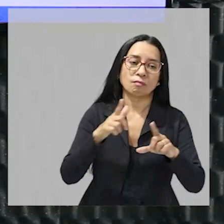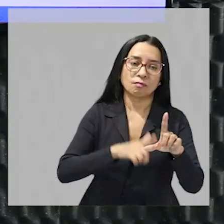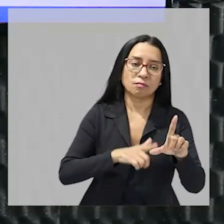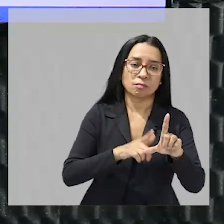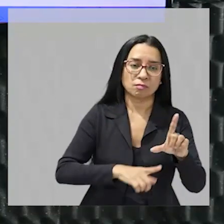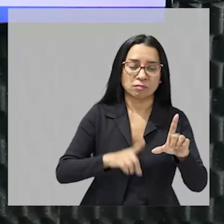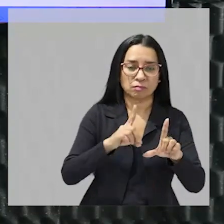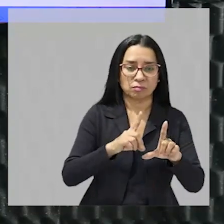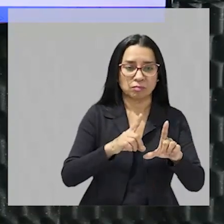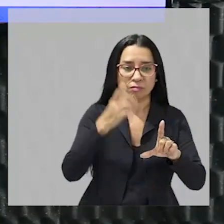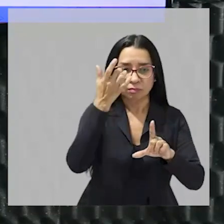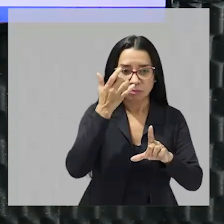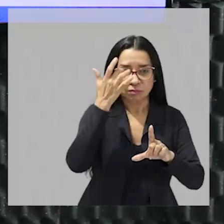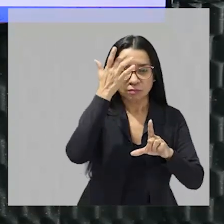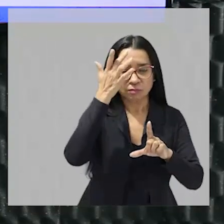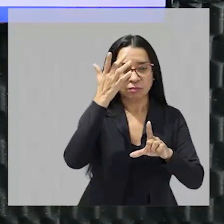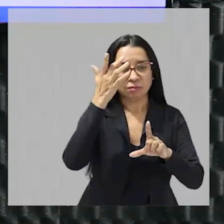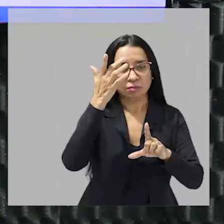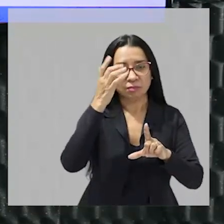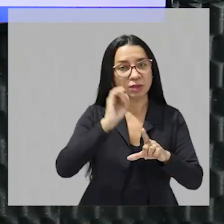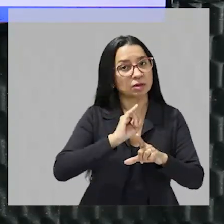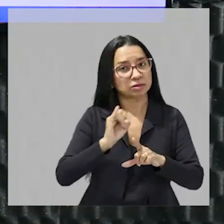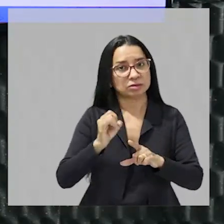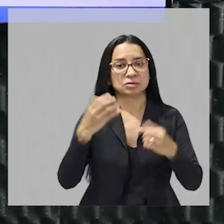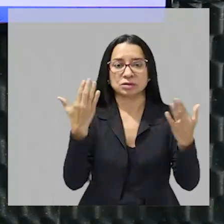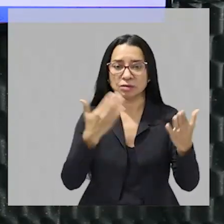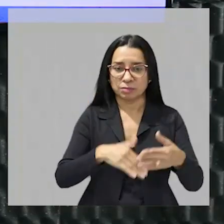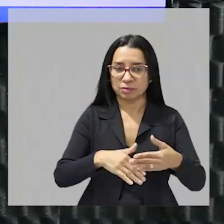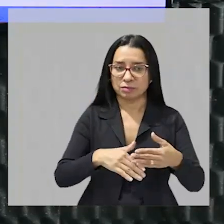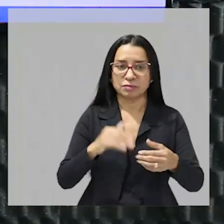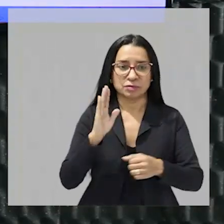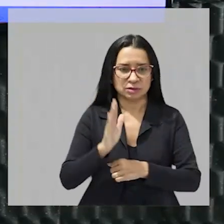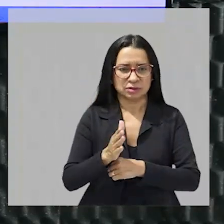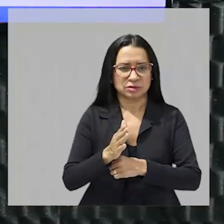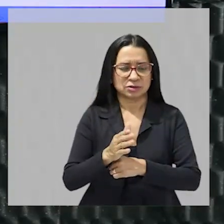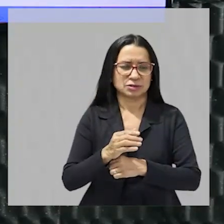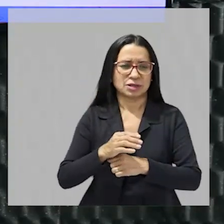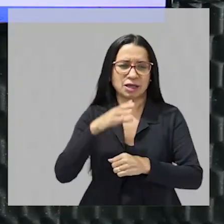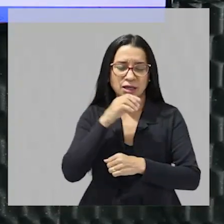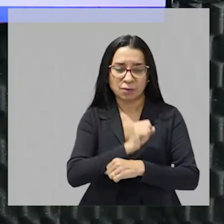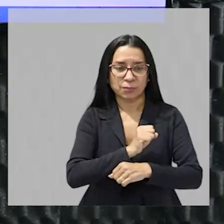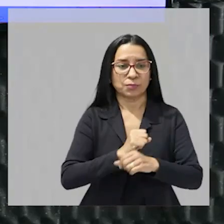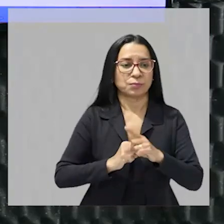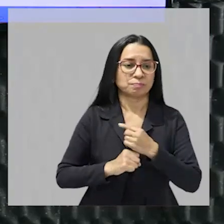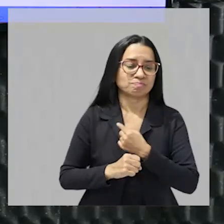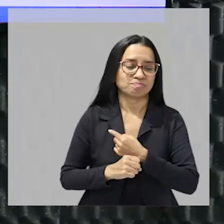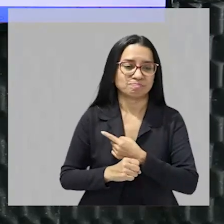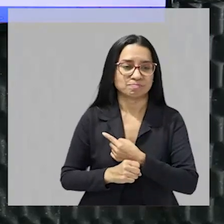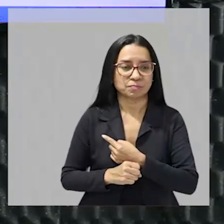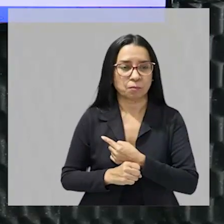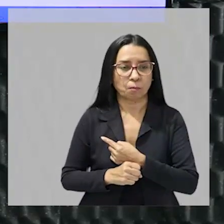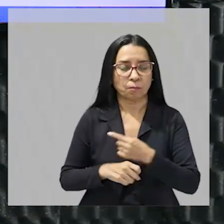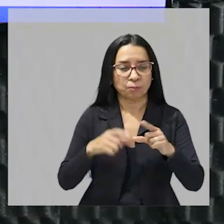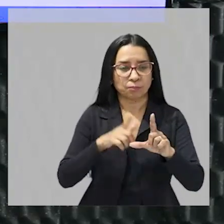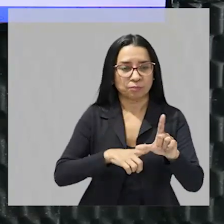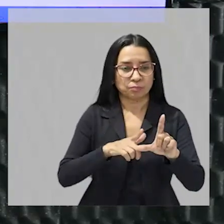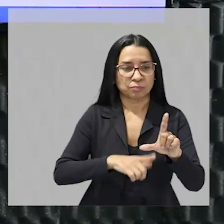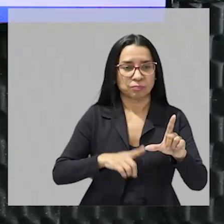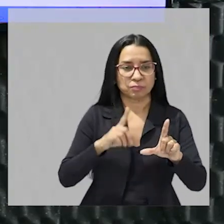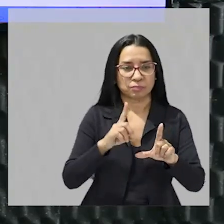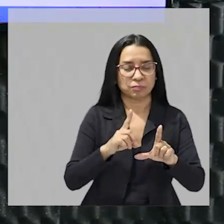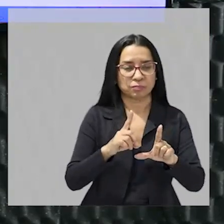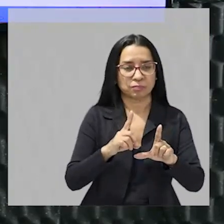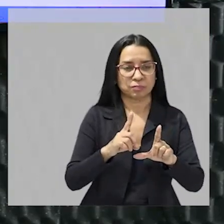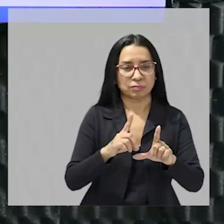É fácil, né, galera? Se a gente fosse na prova mesmo, a gente já ia direto, né? O cumprimento da meta, a emissão de gases poluentes de efeito estufa, a queda dele